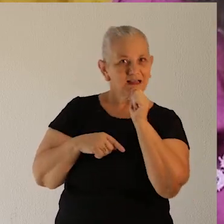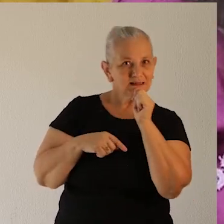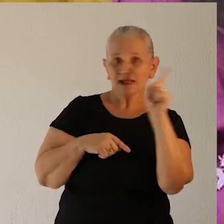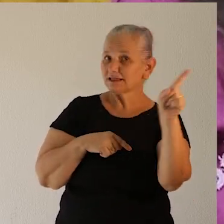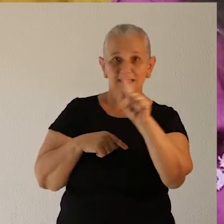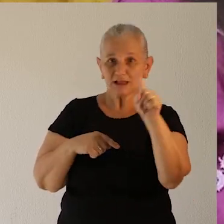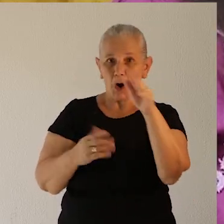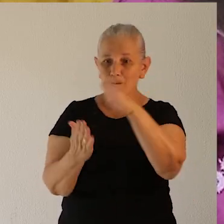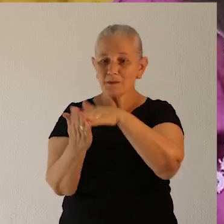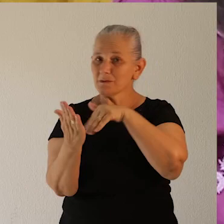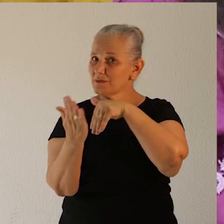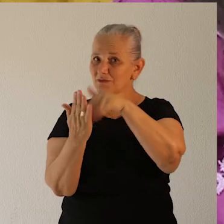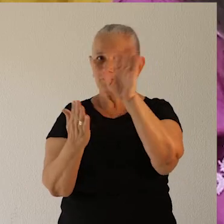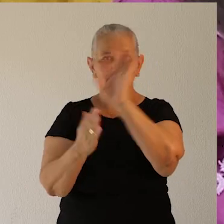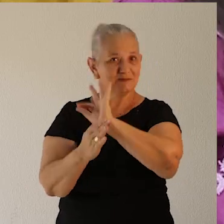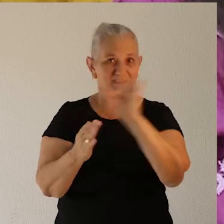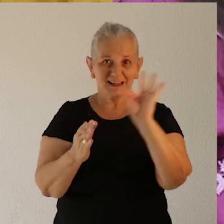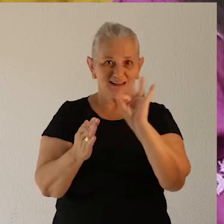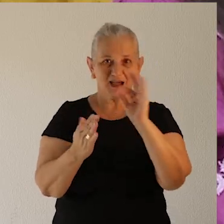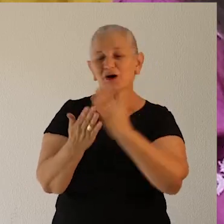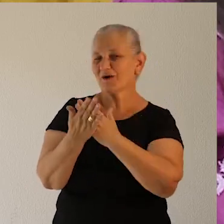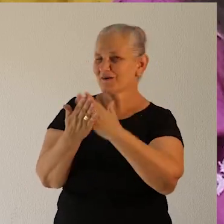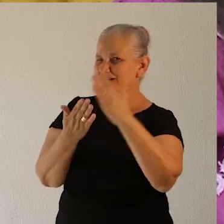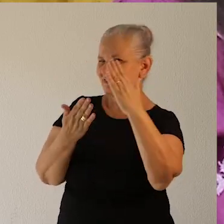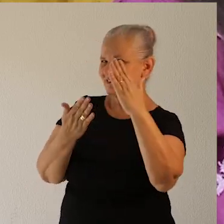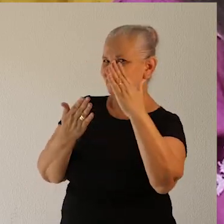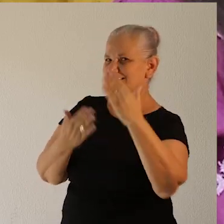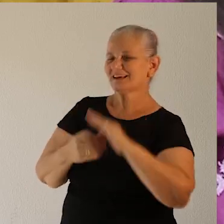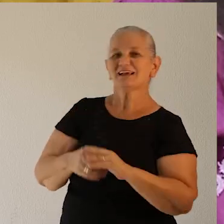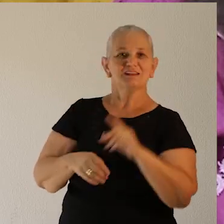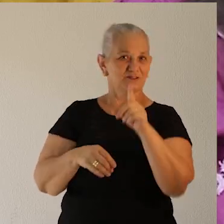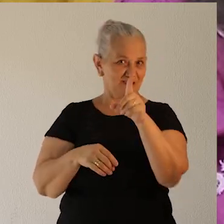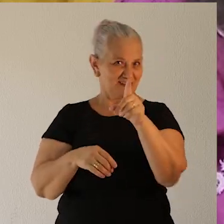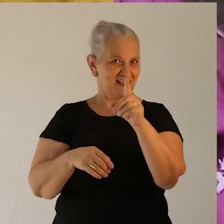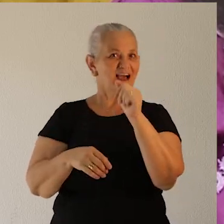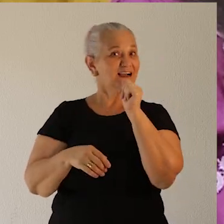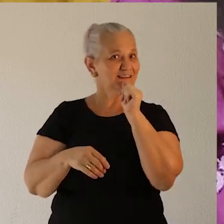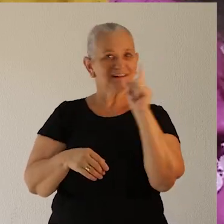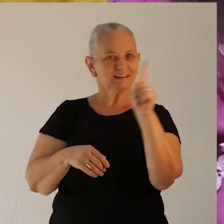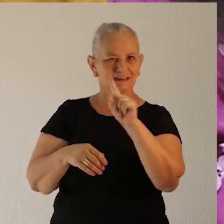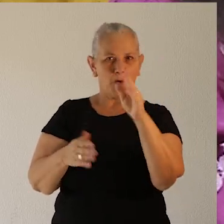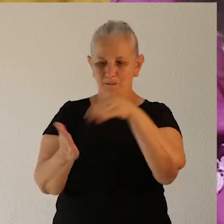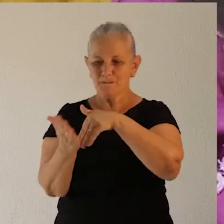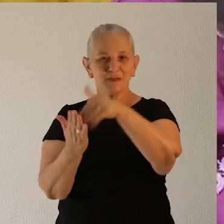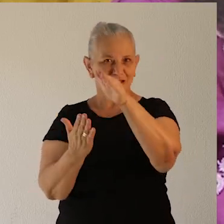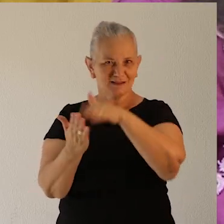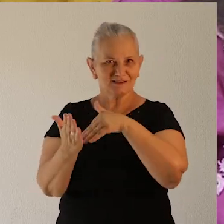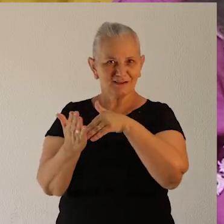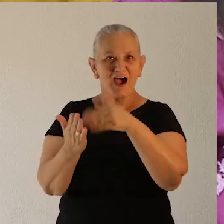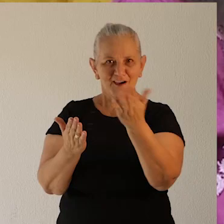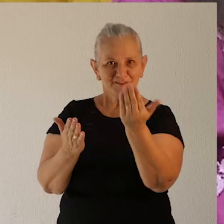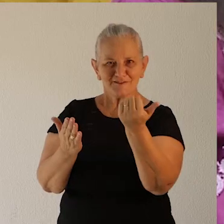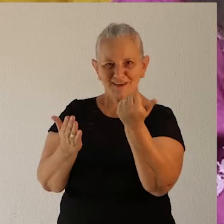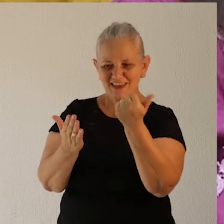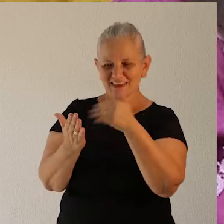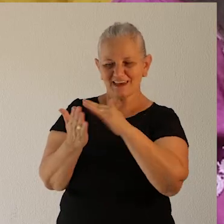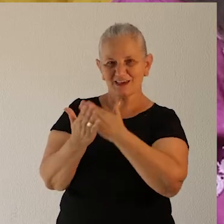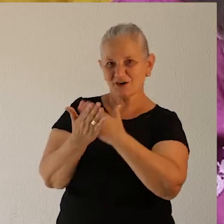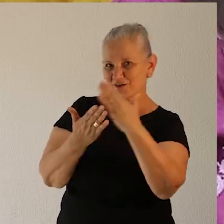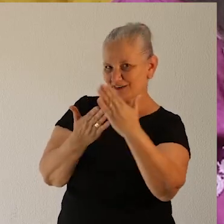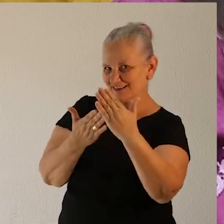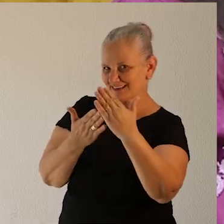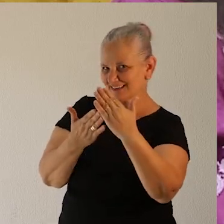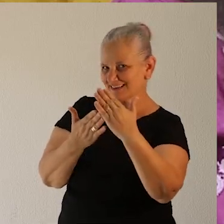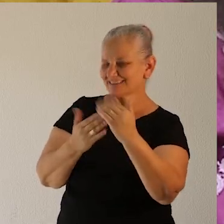pintou, mãos à obra e comece. Se você ainda não pintou, mãos à obra e